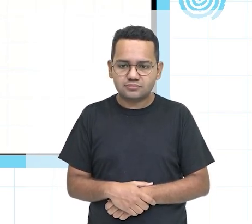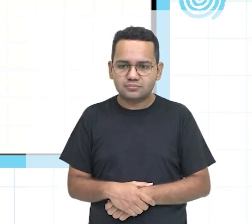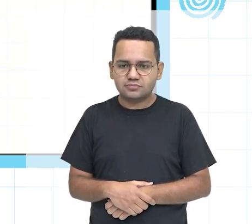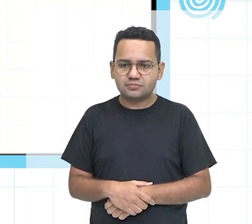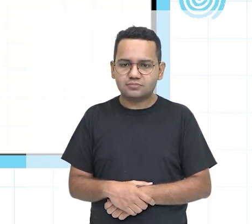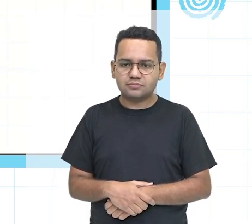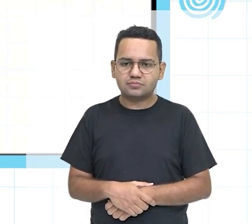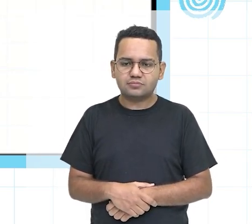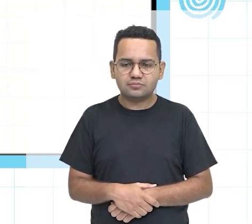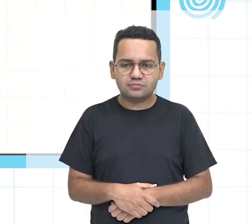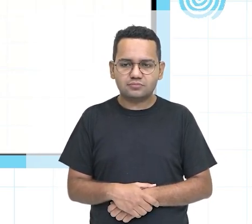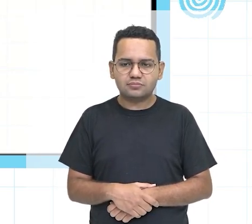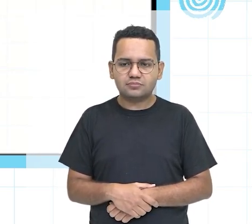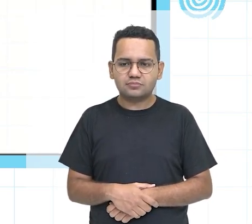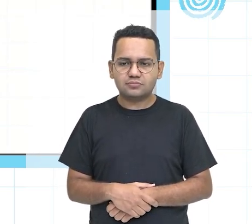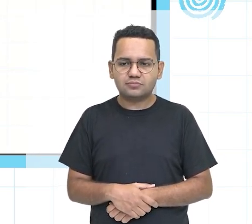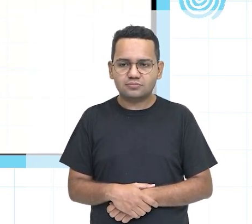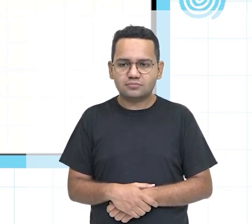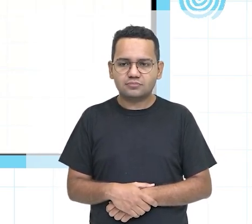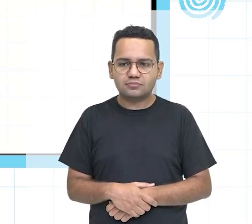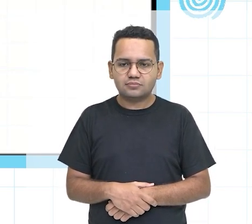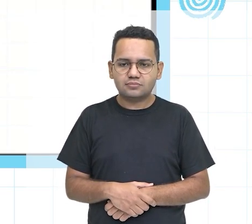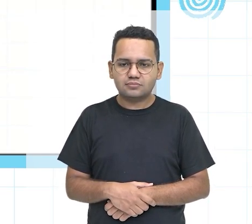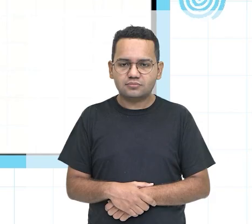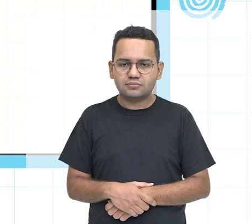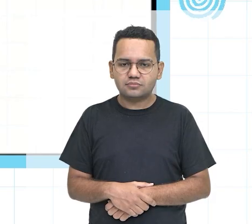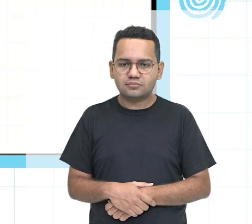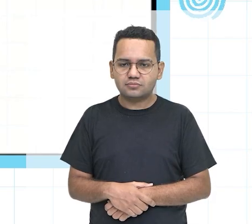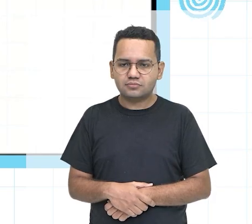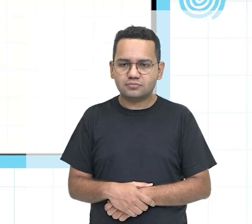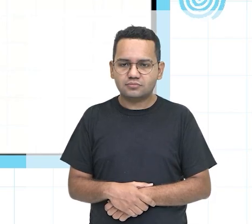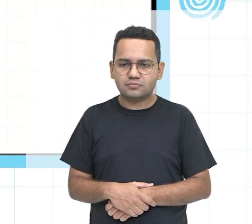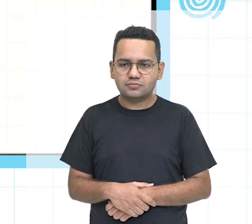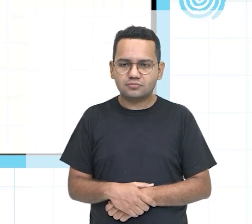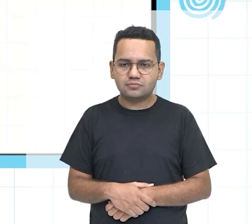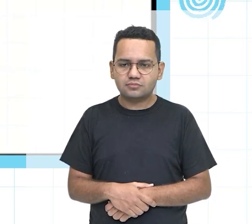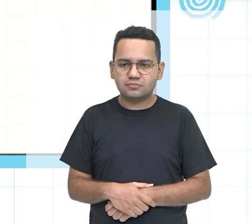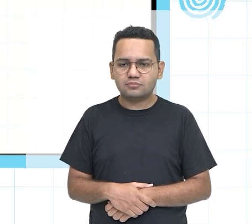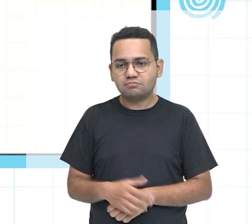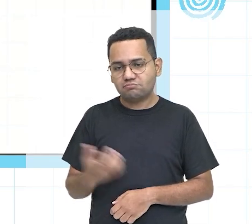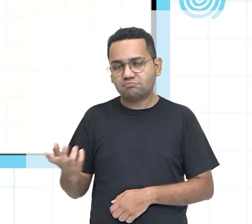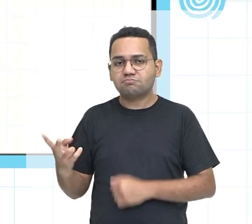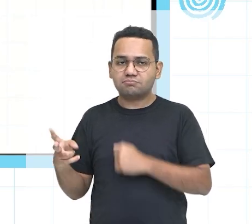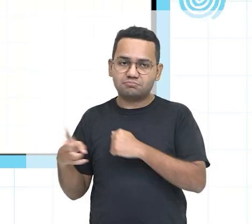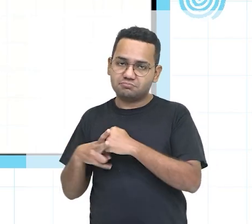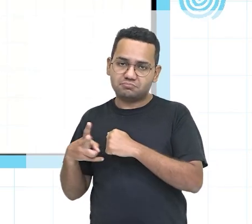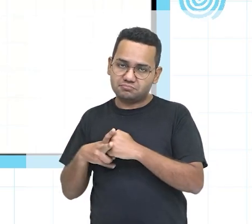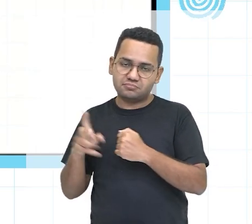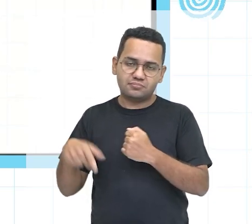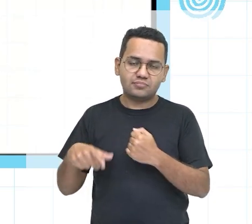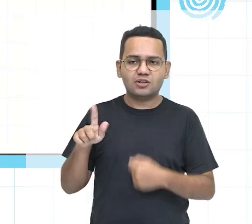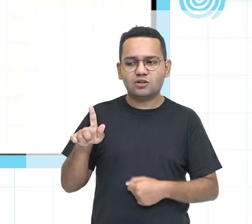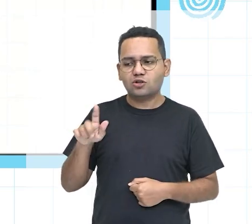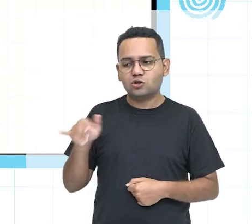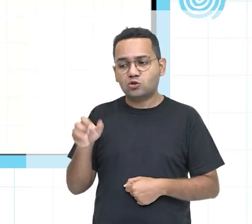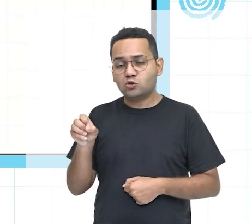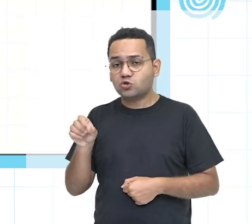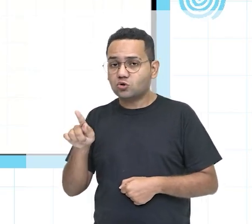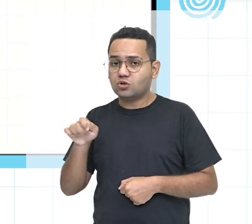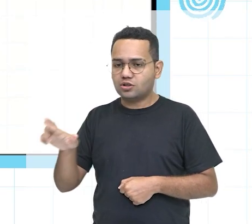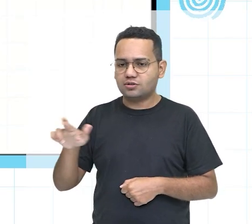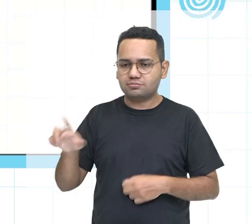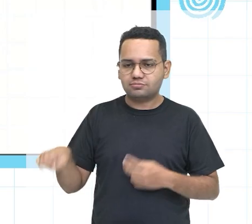Vamos colocar para cá, ok? Played. Played é o verbo jogar, né? Você já deve ter ouvido essa palavra